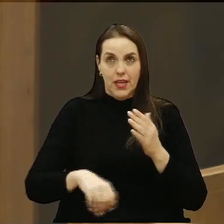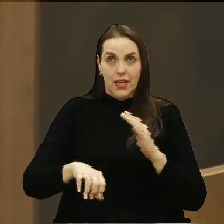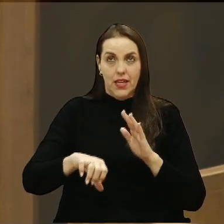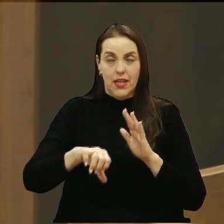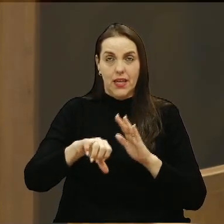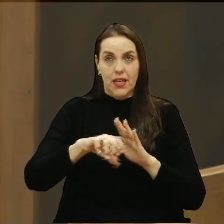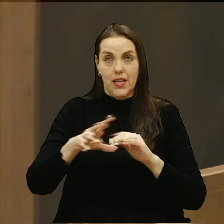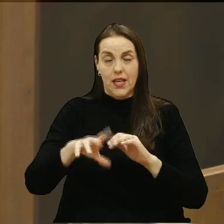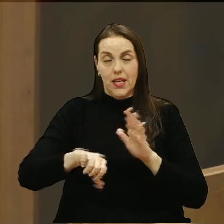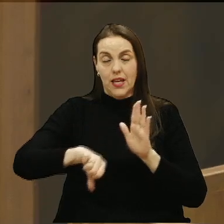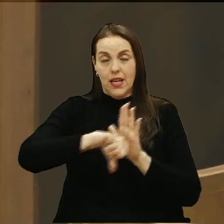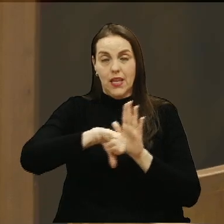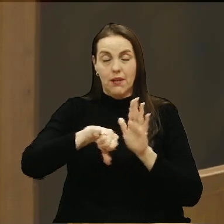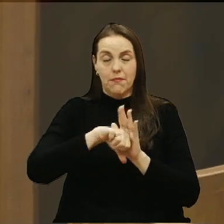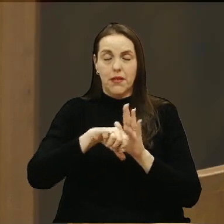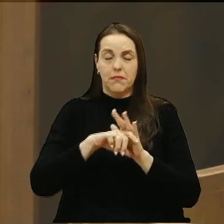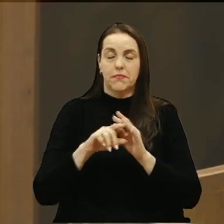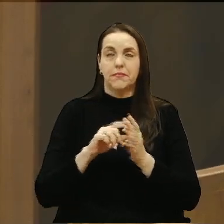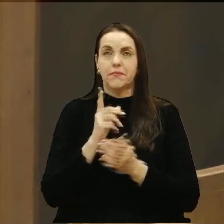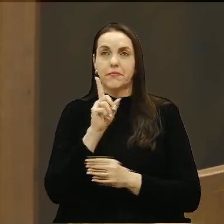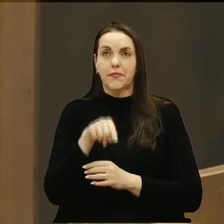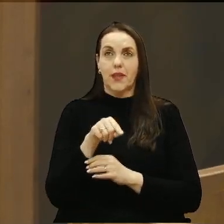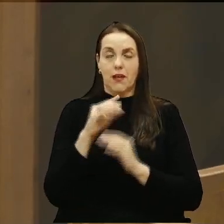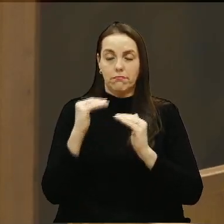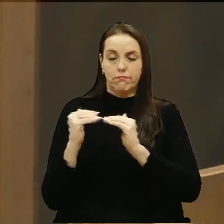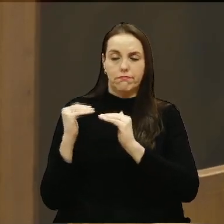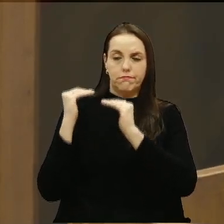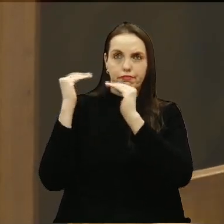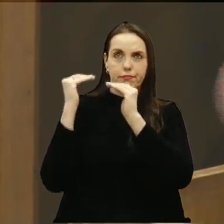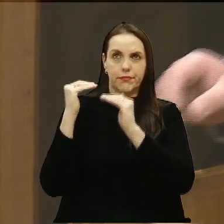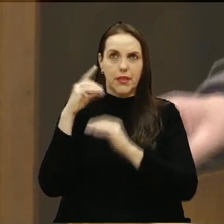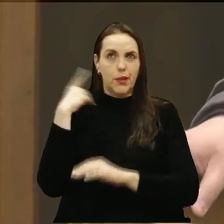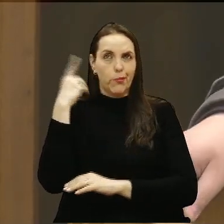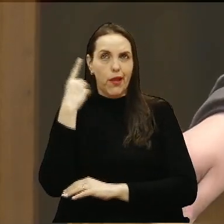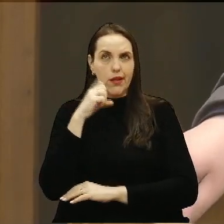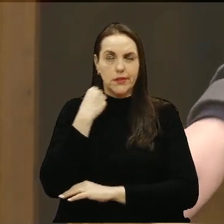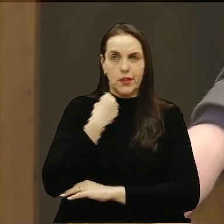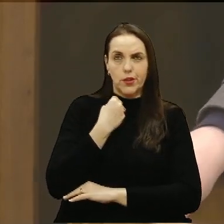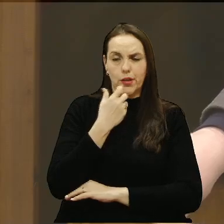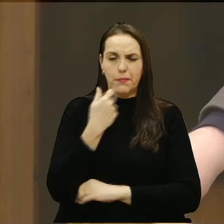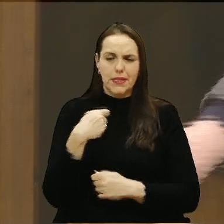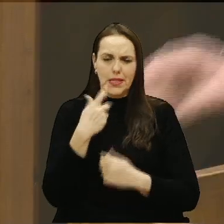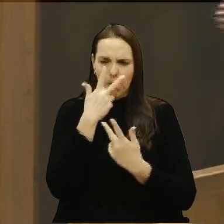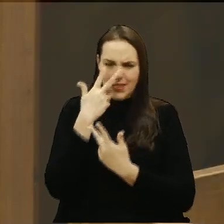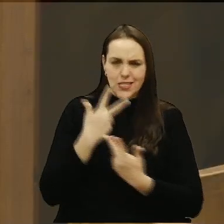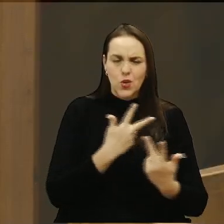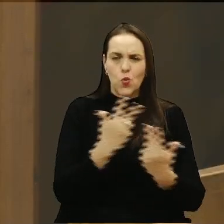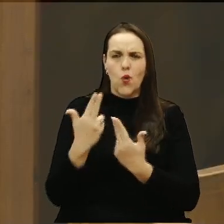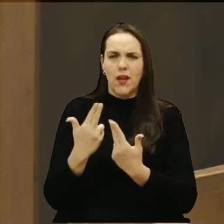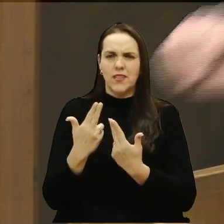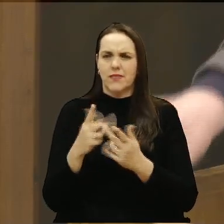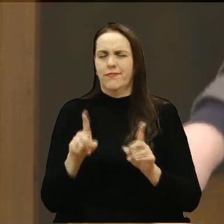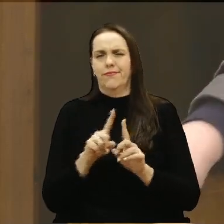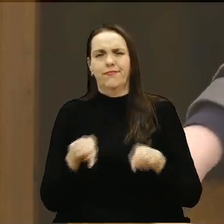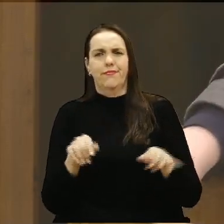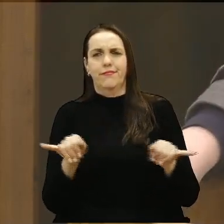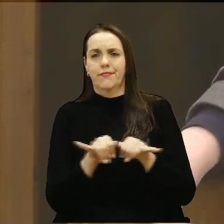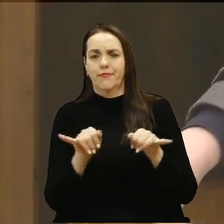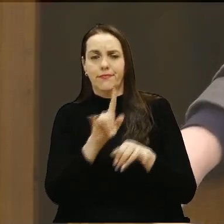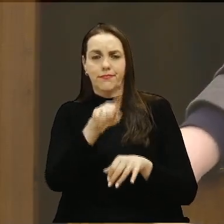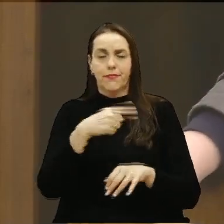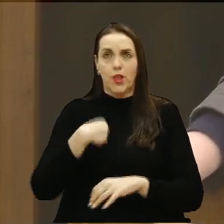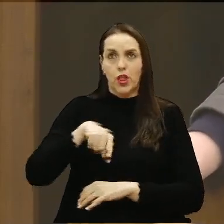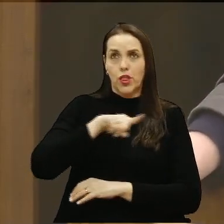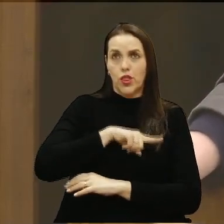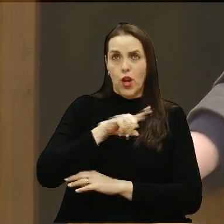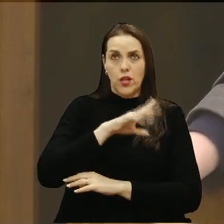divergir da senhora, vereadora Estela, vereadora Rose, que nós temos que ser iguais. Primeiro que é uma demagogia. Porque se nós, enquanto parlamentares, somos iguais ao